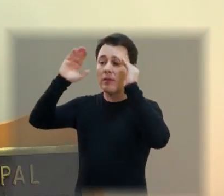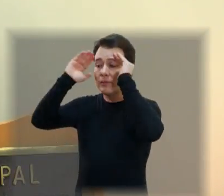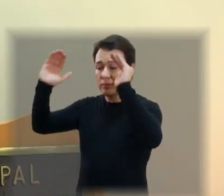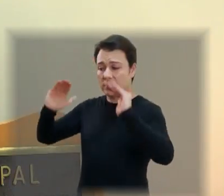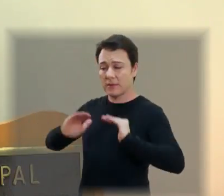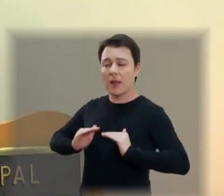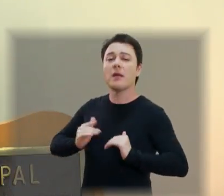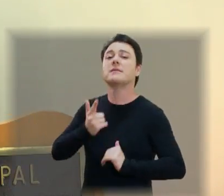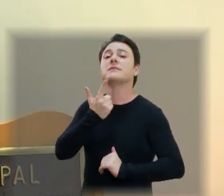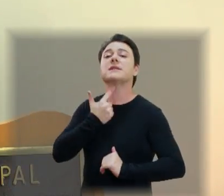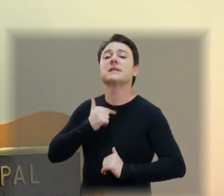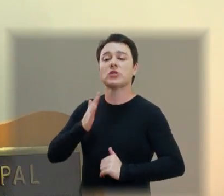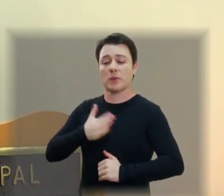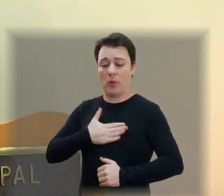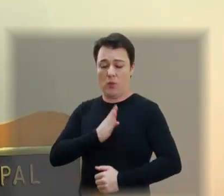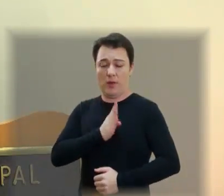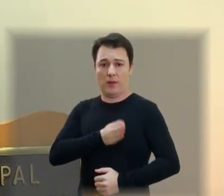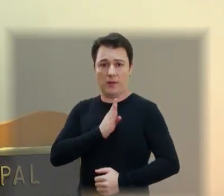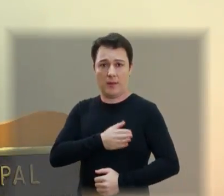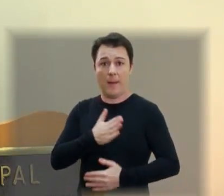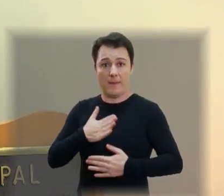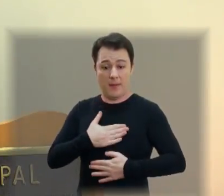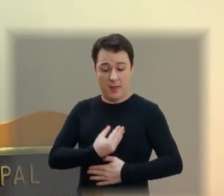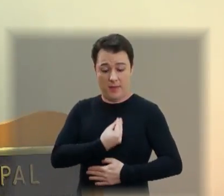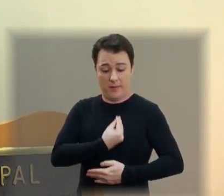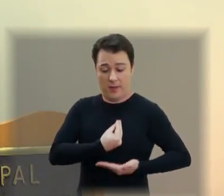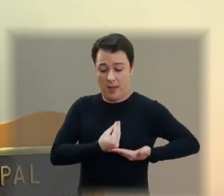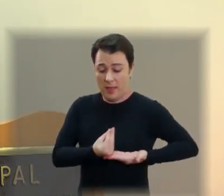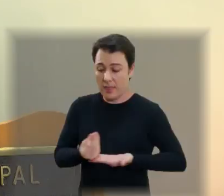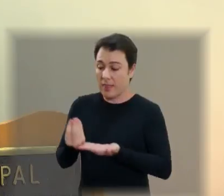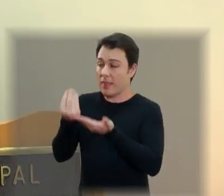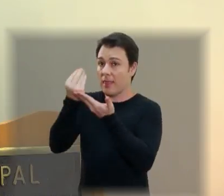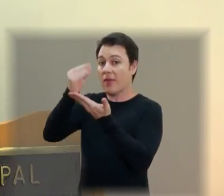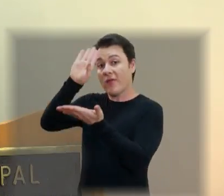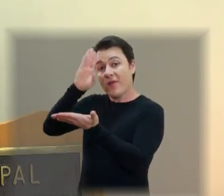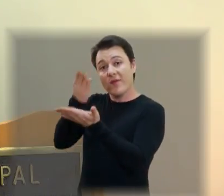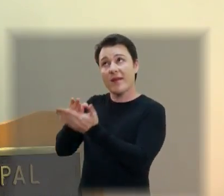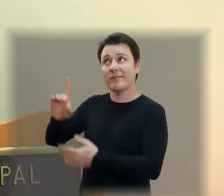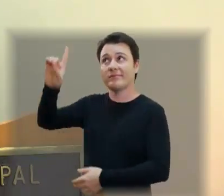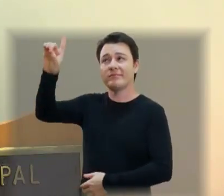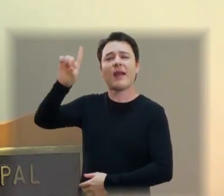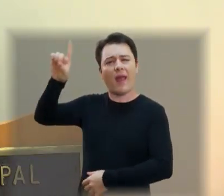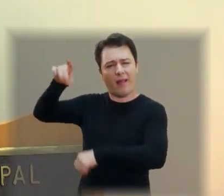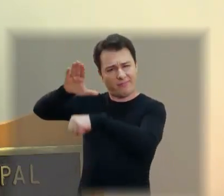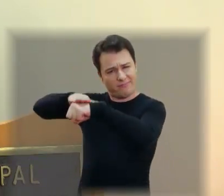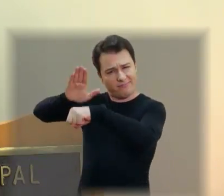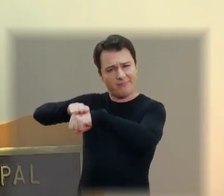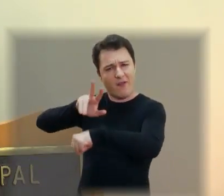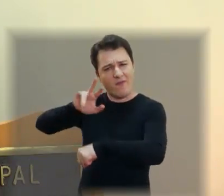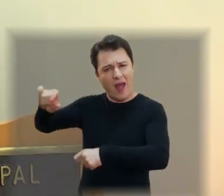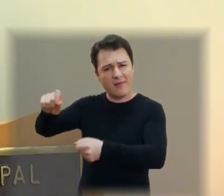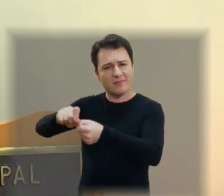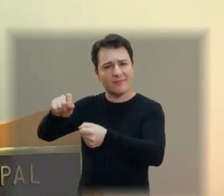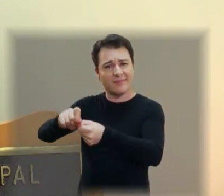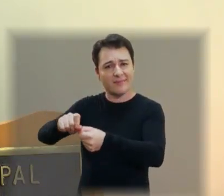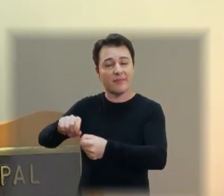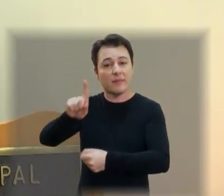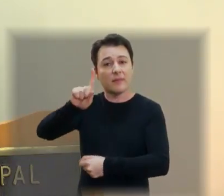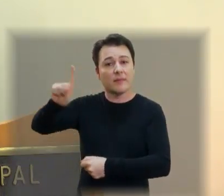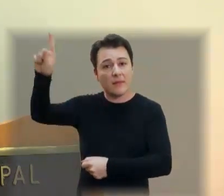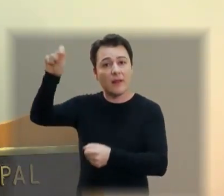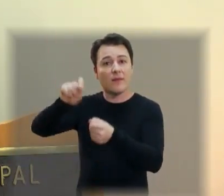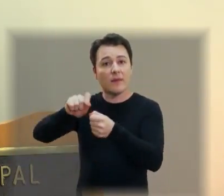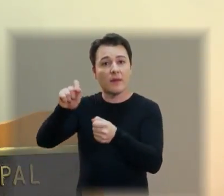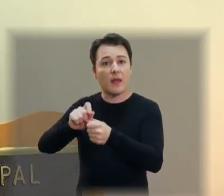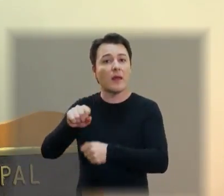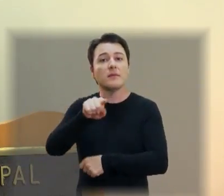coração. Entrega o teu caminho ao Senhor, confia nele, e o mais Ele fará. Ele fará